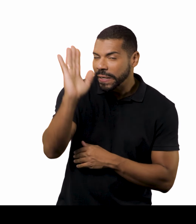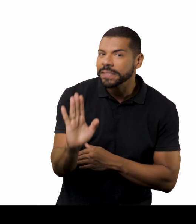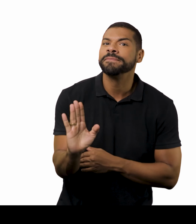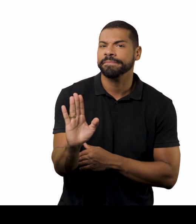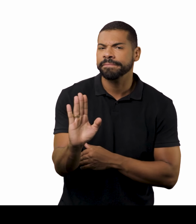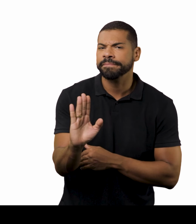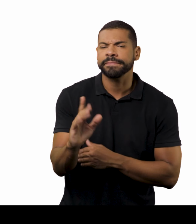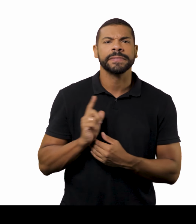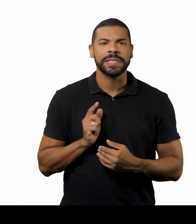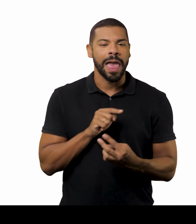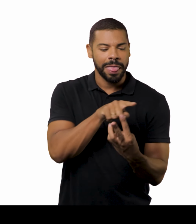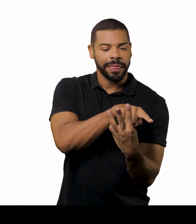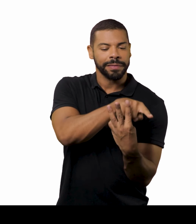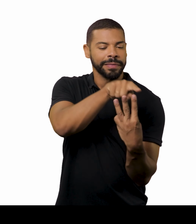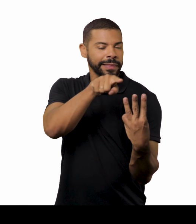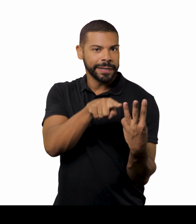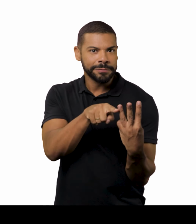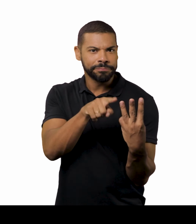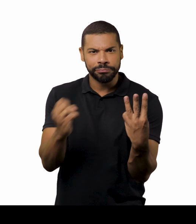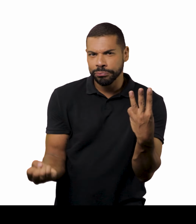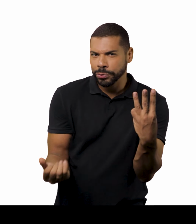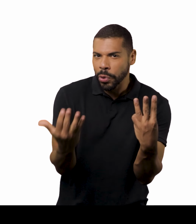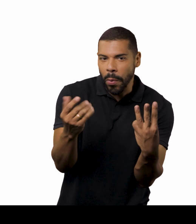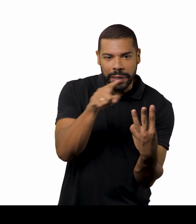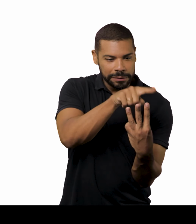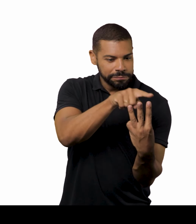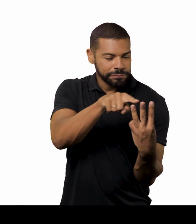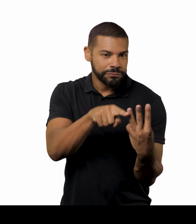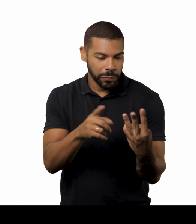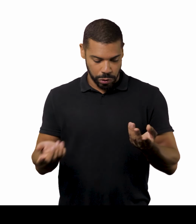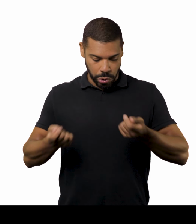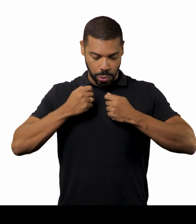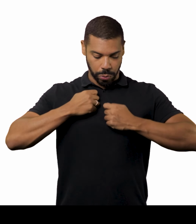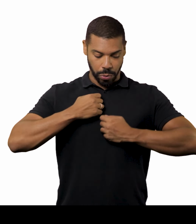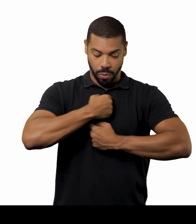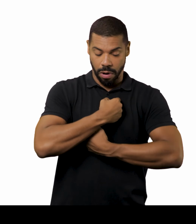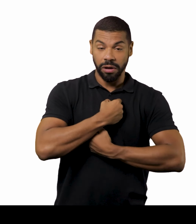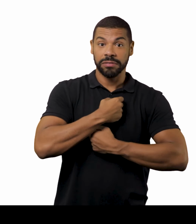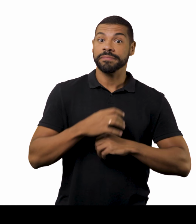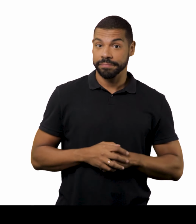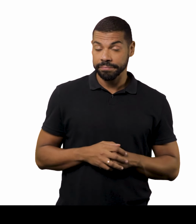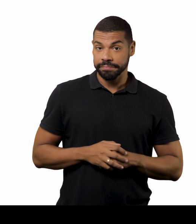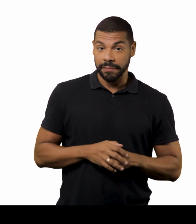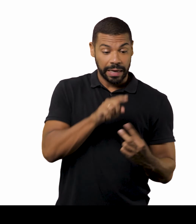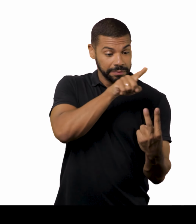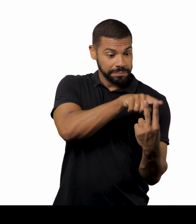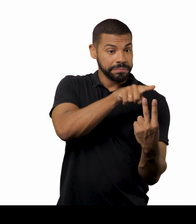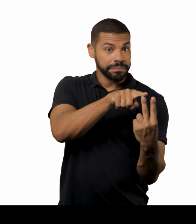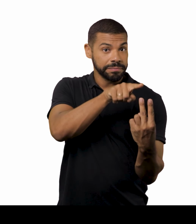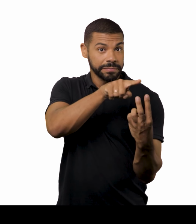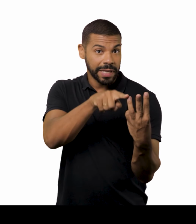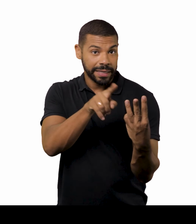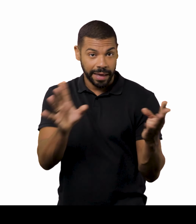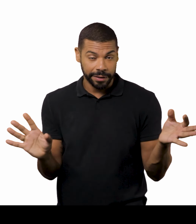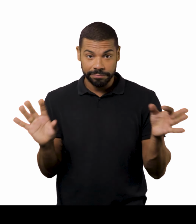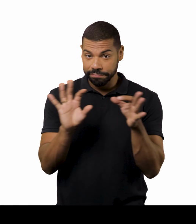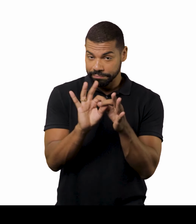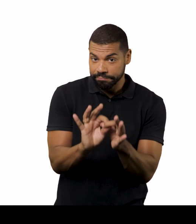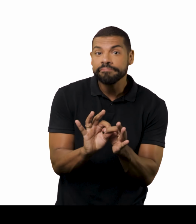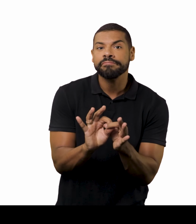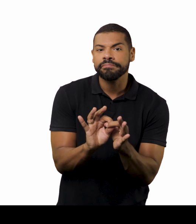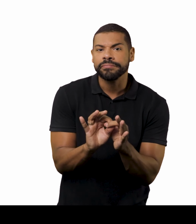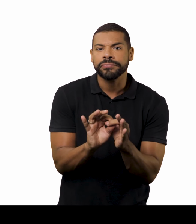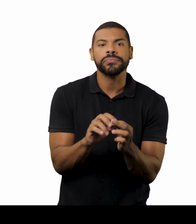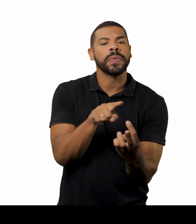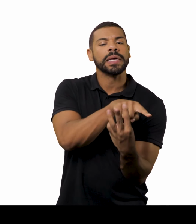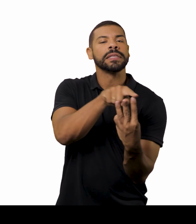né? E aí chegou a ideia de construir esses 3 peças, né, que são 3 casacos. Na nossa cabeça eles estão interligados, né,